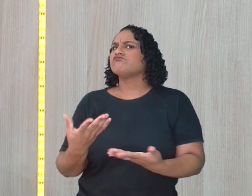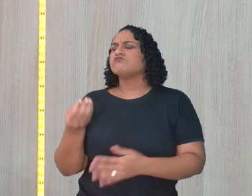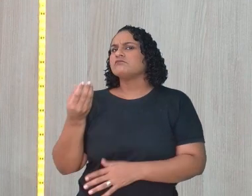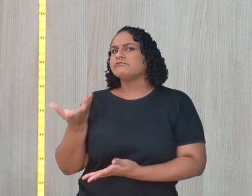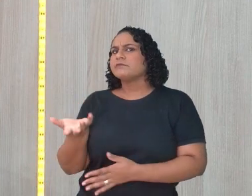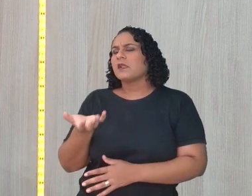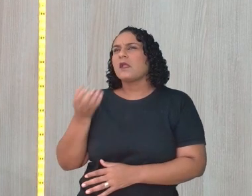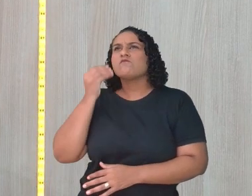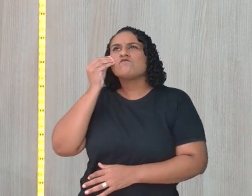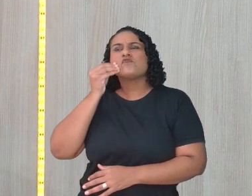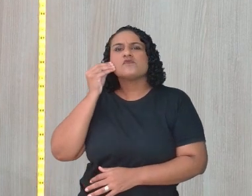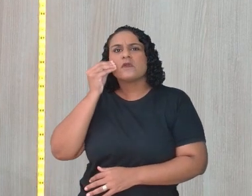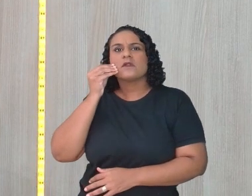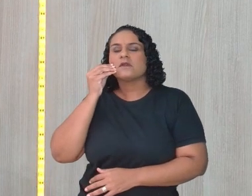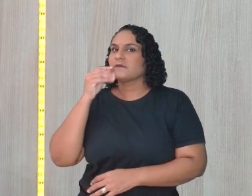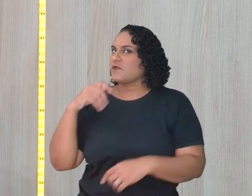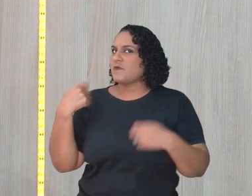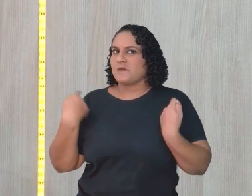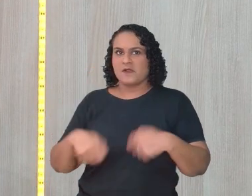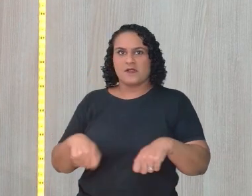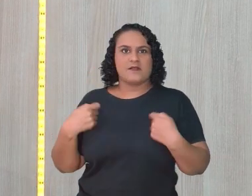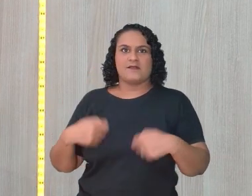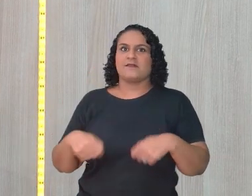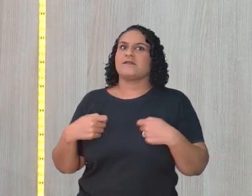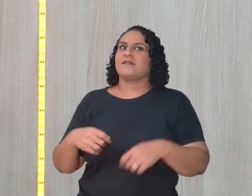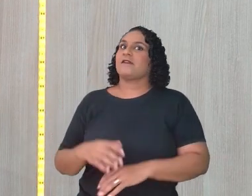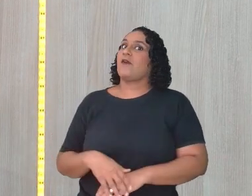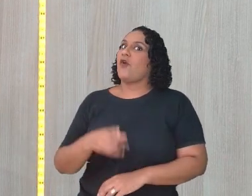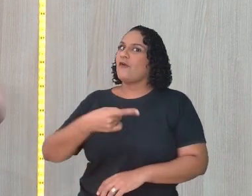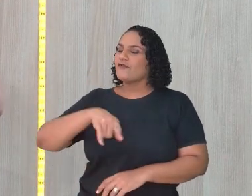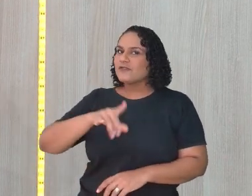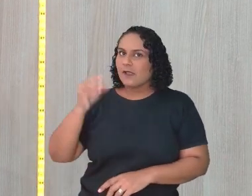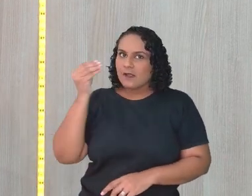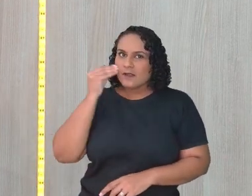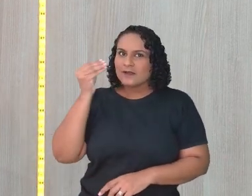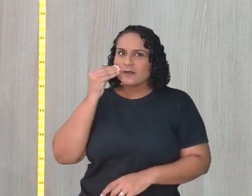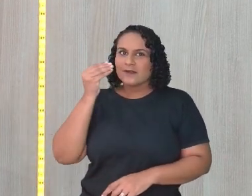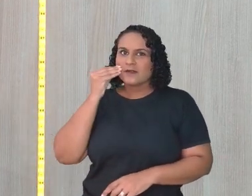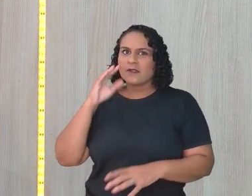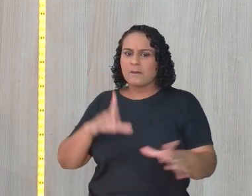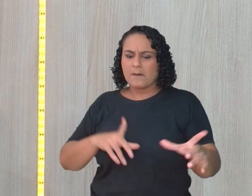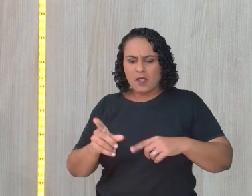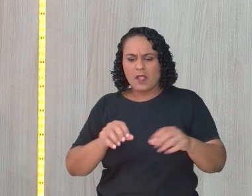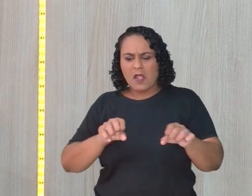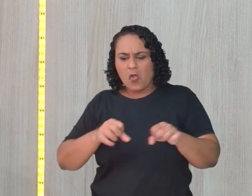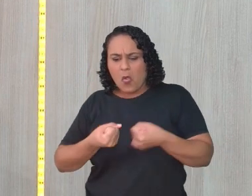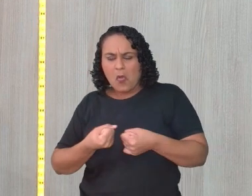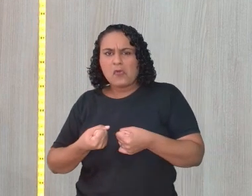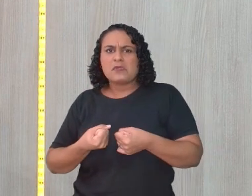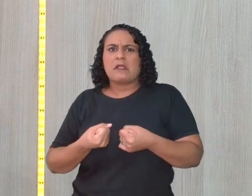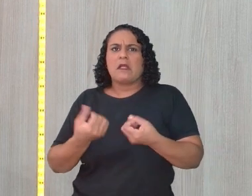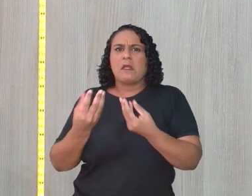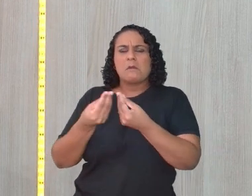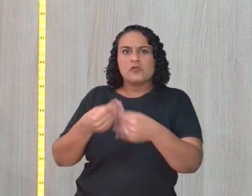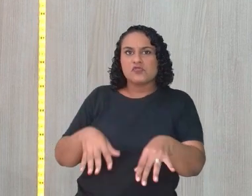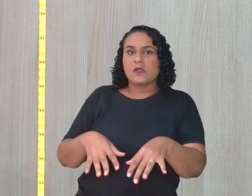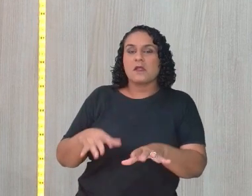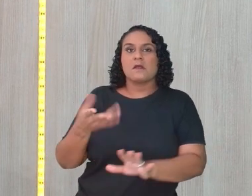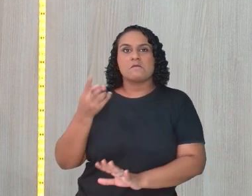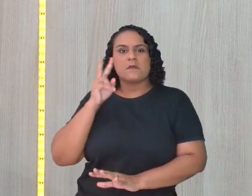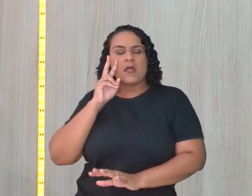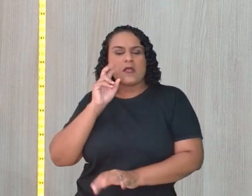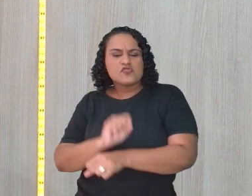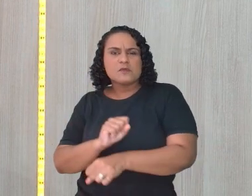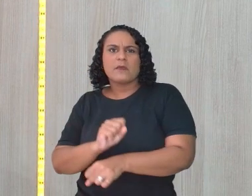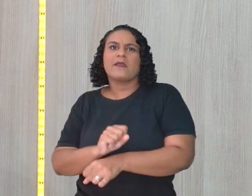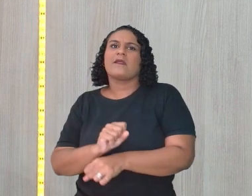Não necessita, gente. Então, não quero saber de ninguém aí tentando quebrar, cortar ou danificar para esperar ver